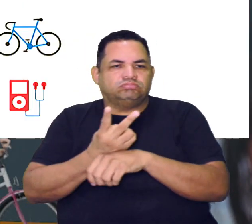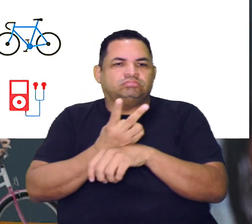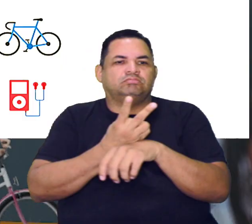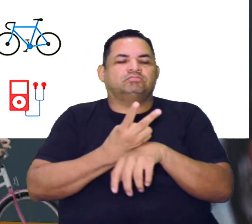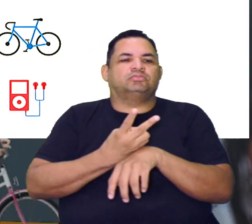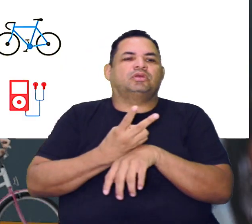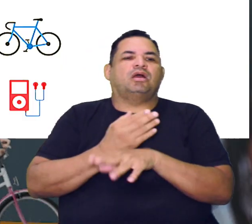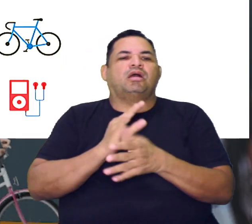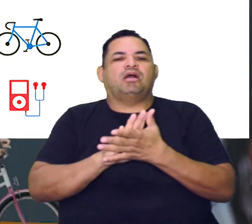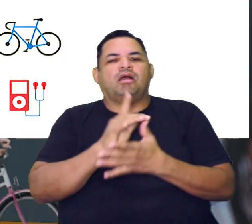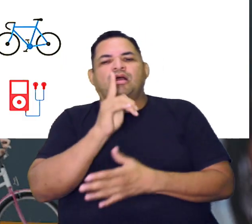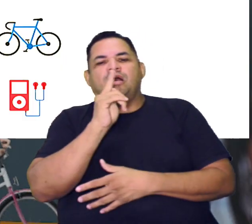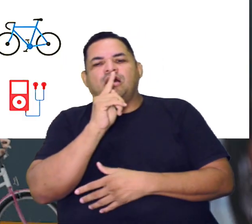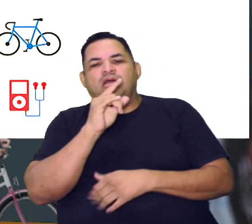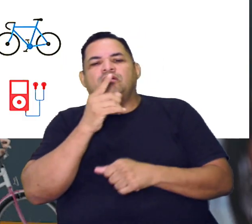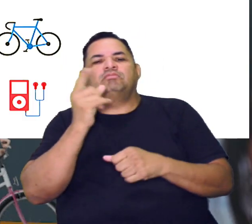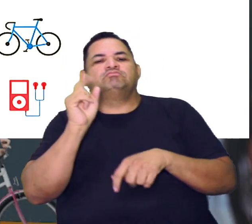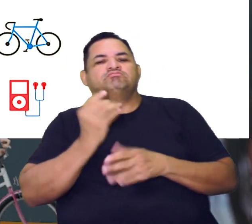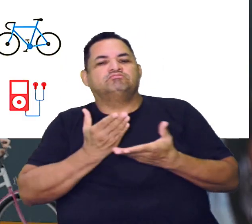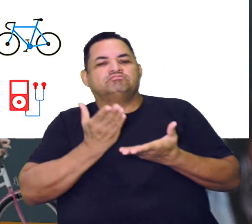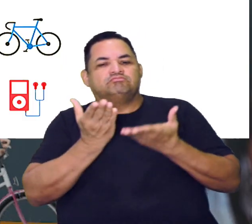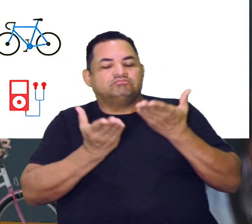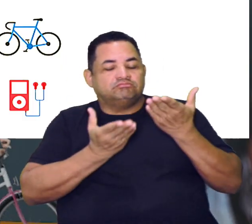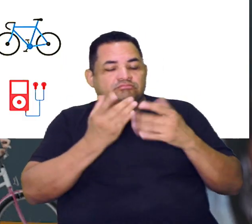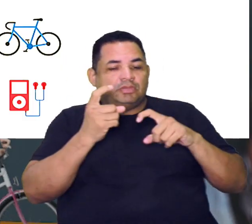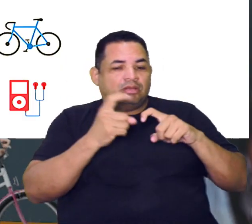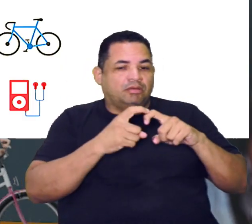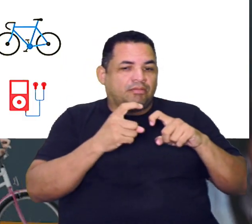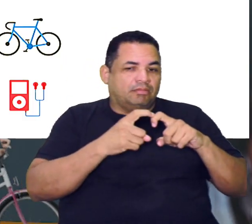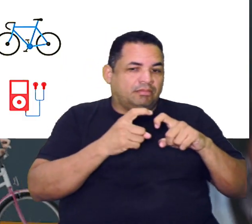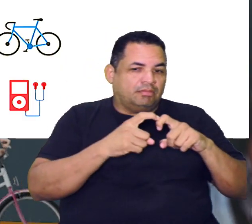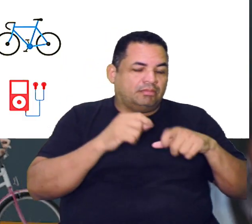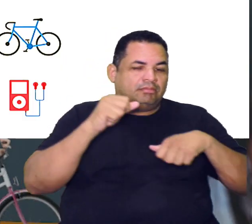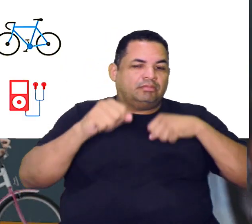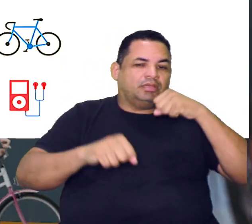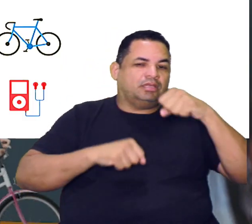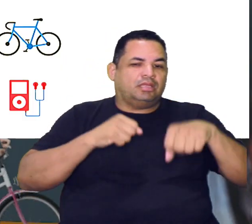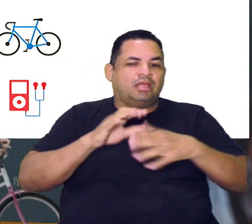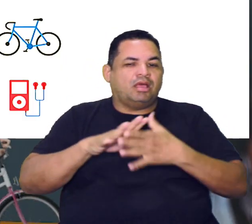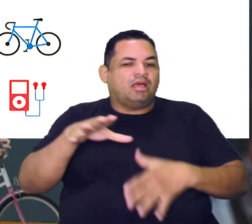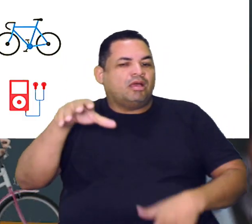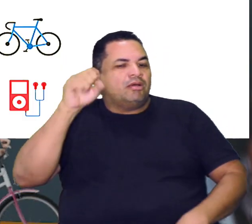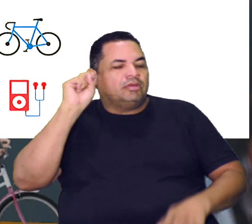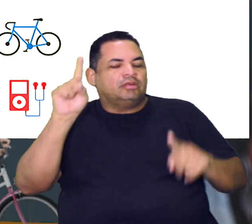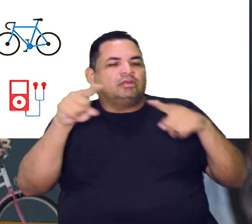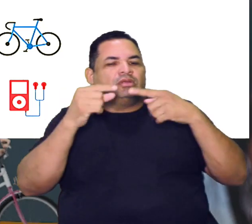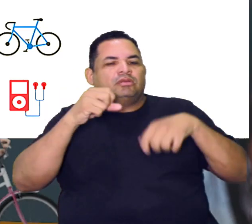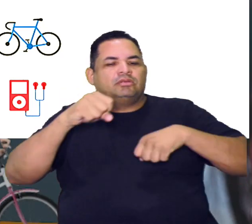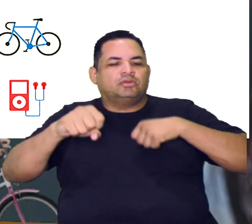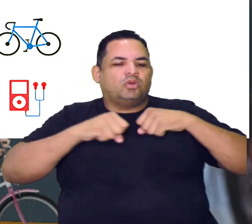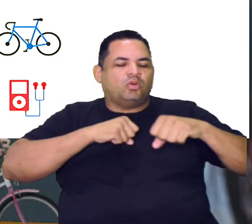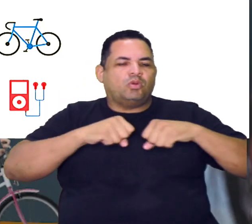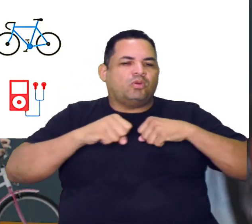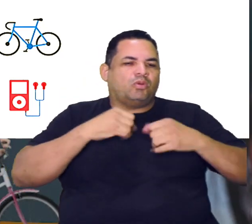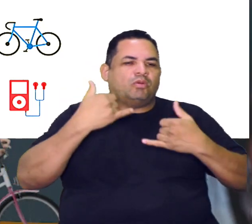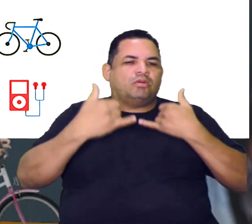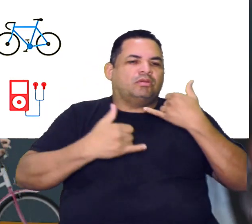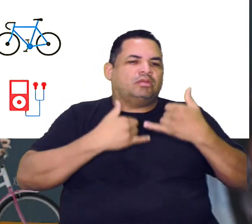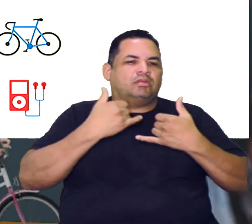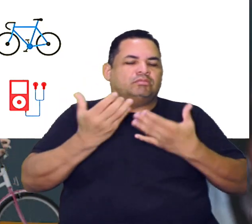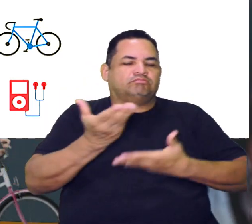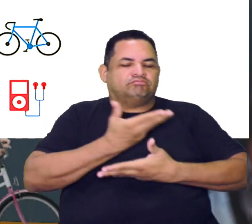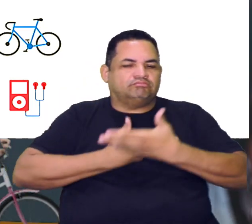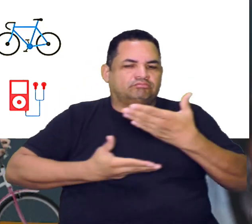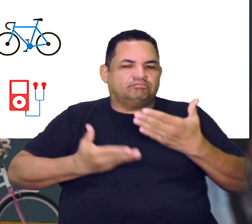hidratar mais, ir ao médico, ouvir boas músicas, pedalar, caminhar, correr, interagir, brincar,